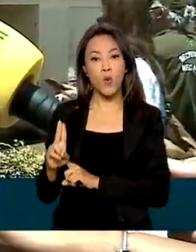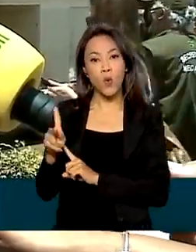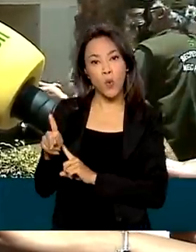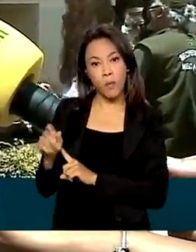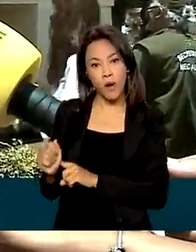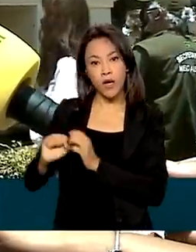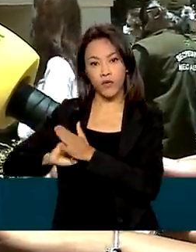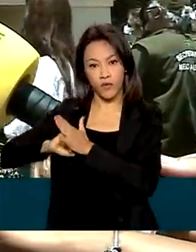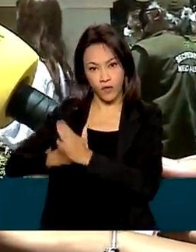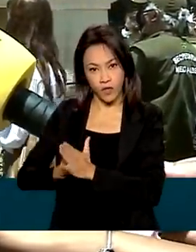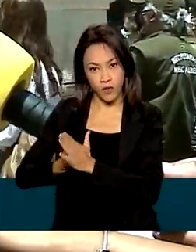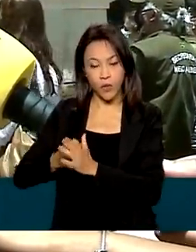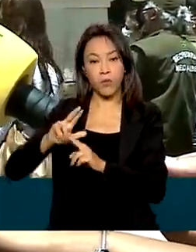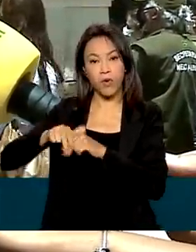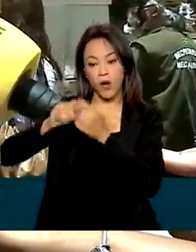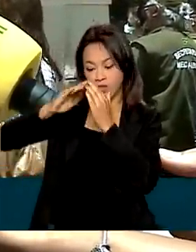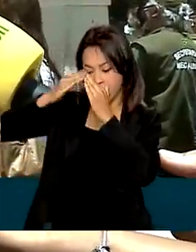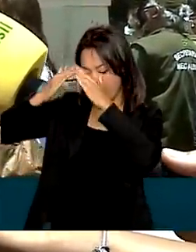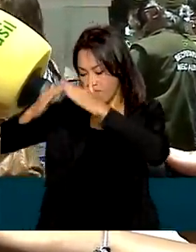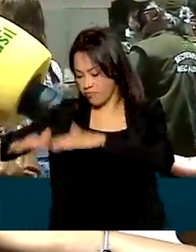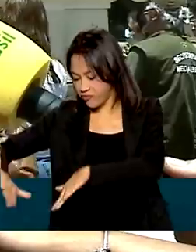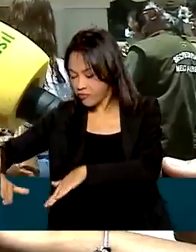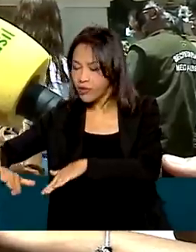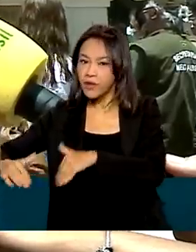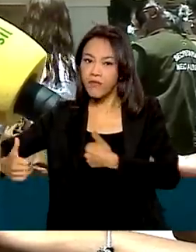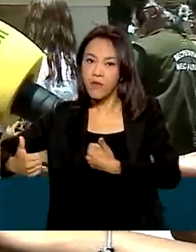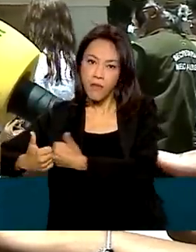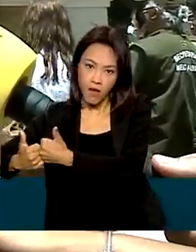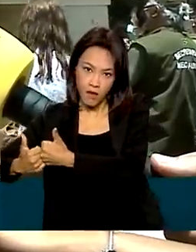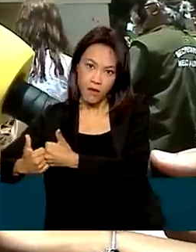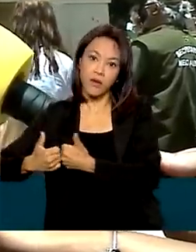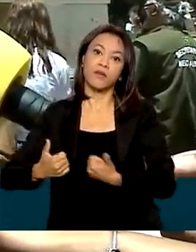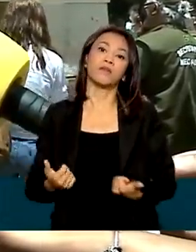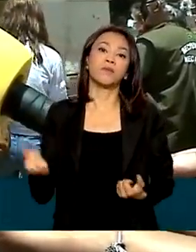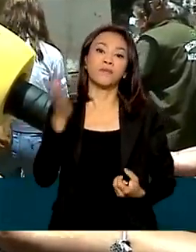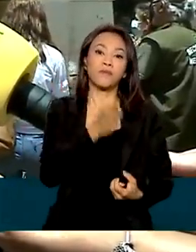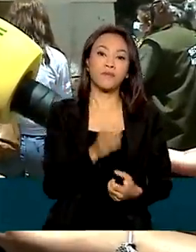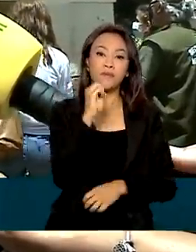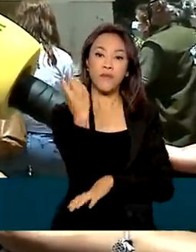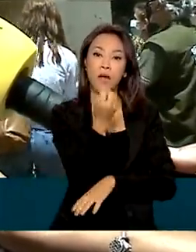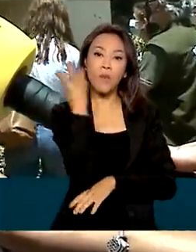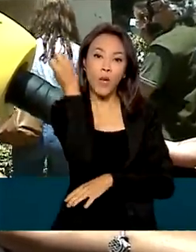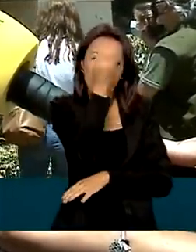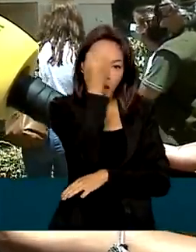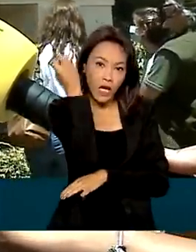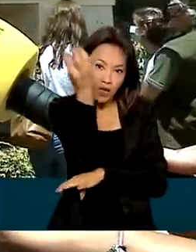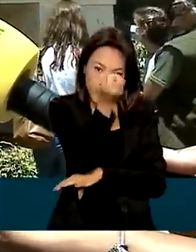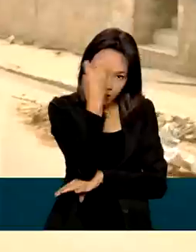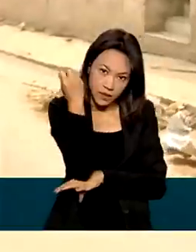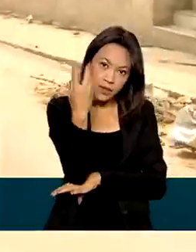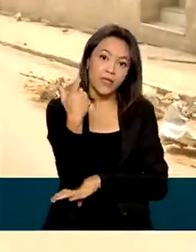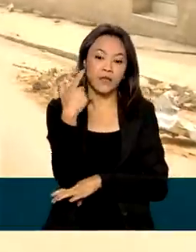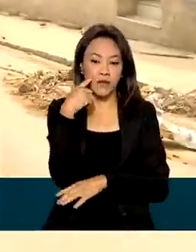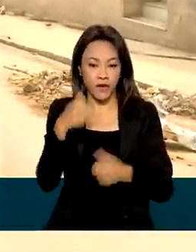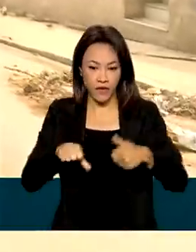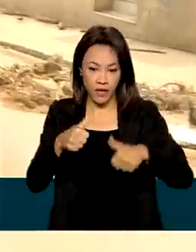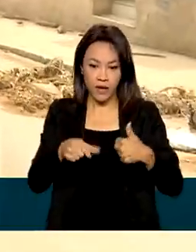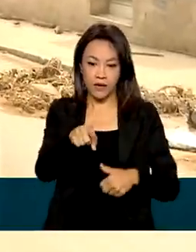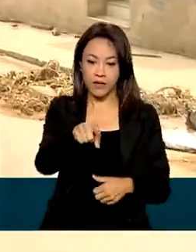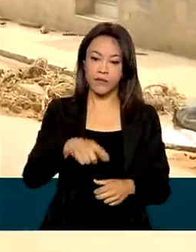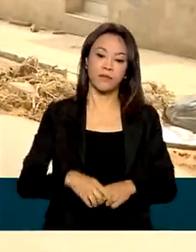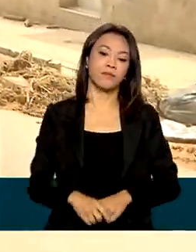foi desativada e função de um desabamento que houve próximo à UPA e ambulâncias do SAMU que foram avaliadas